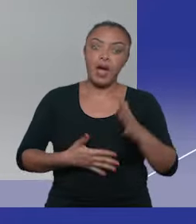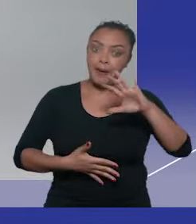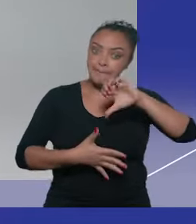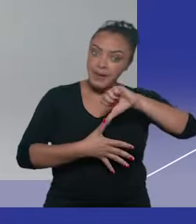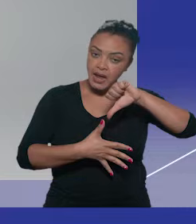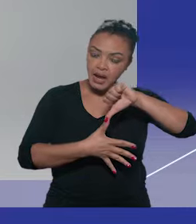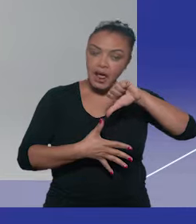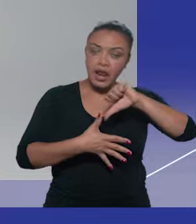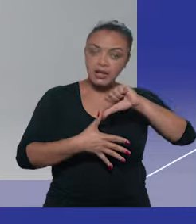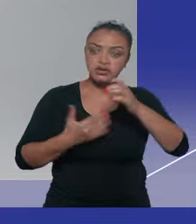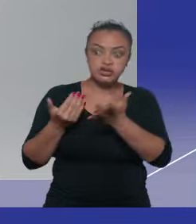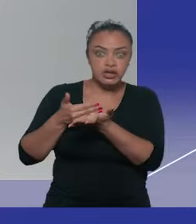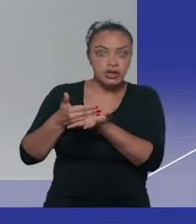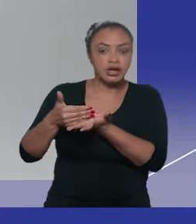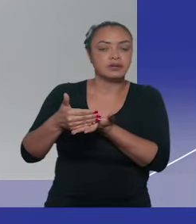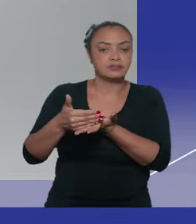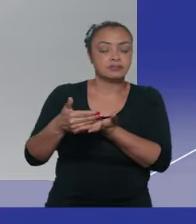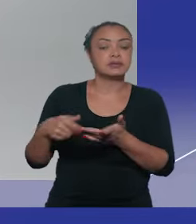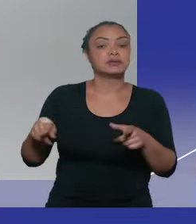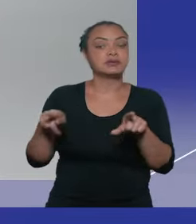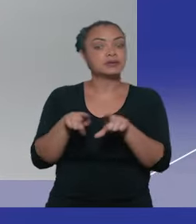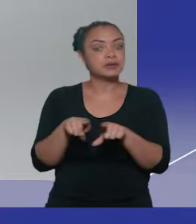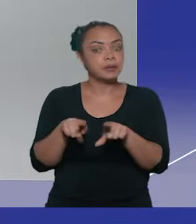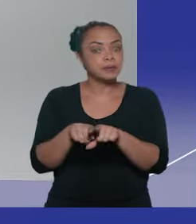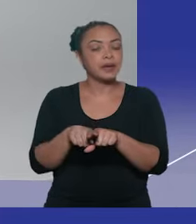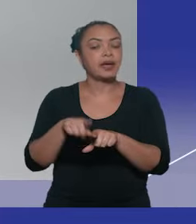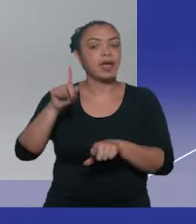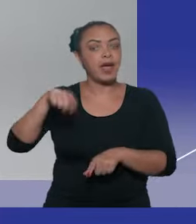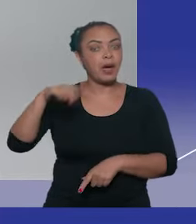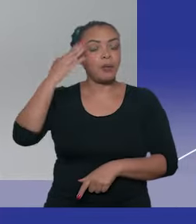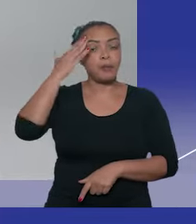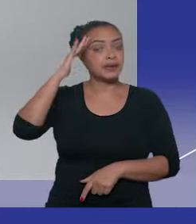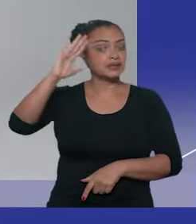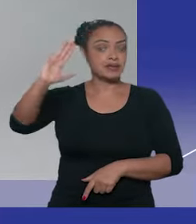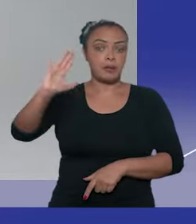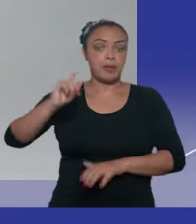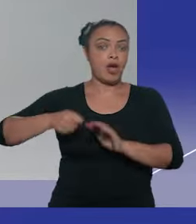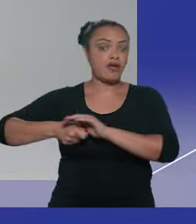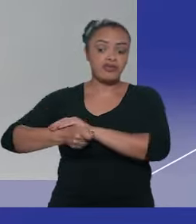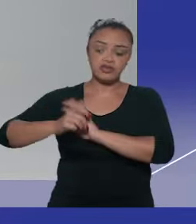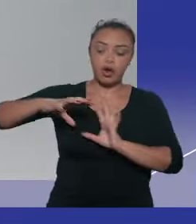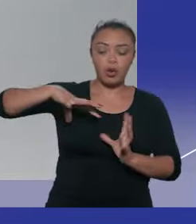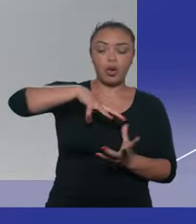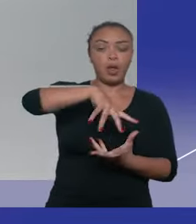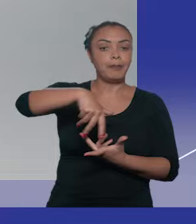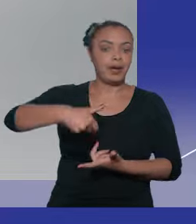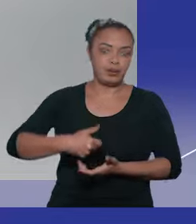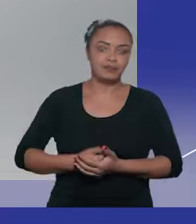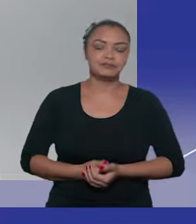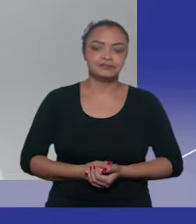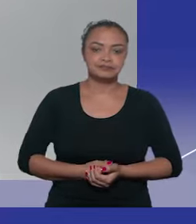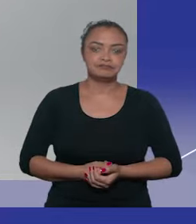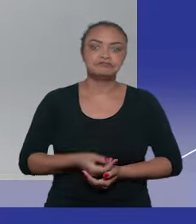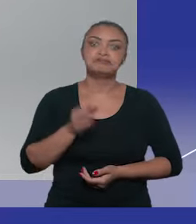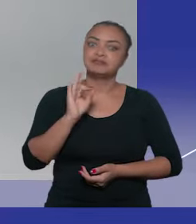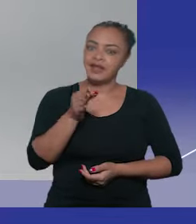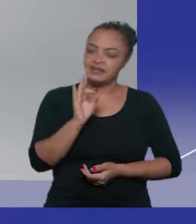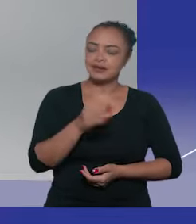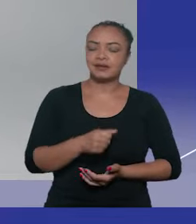da América Latina, como já foi durante muitas décadas, mas agora é um ponto principal até de investidores globais.